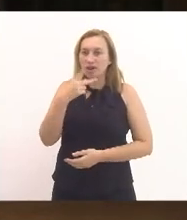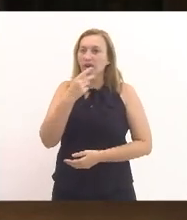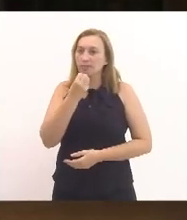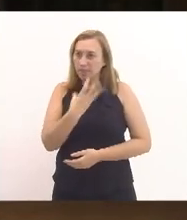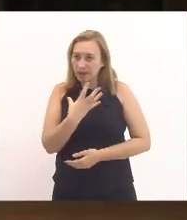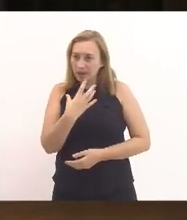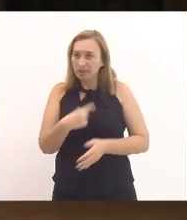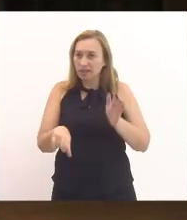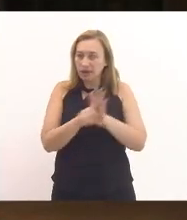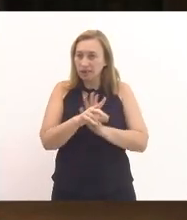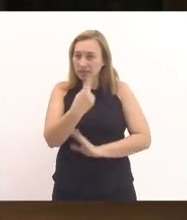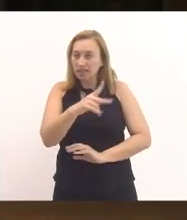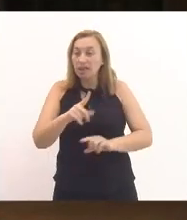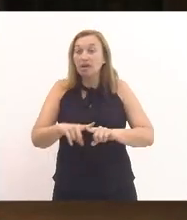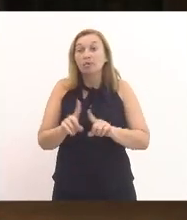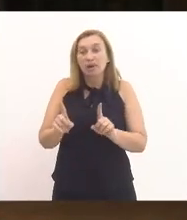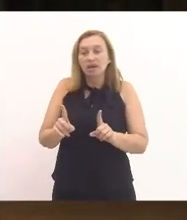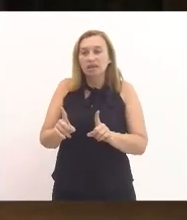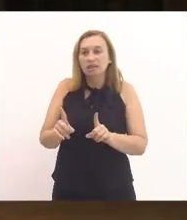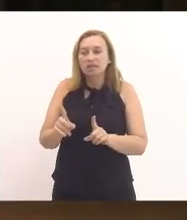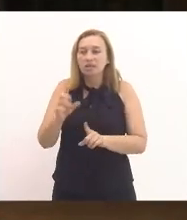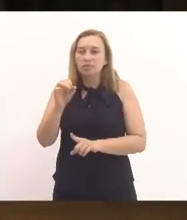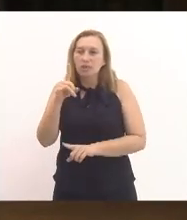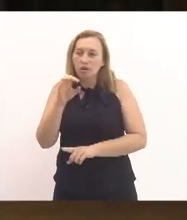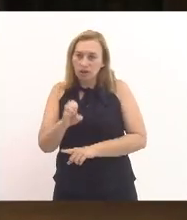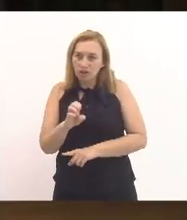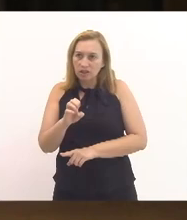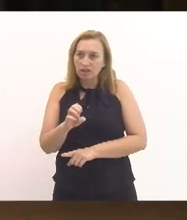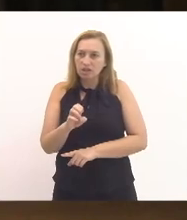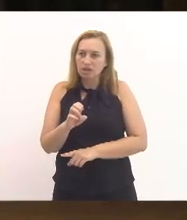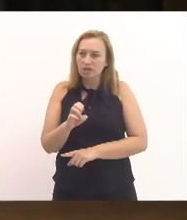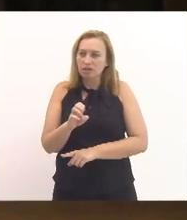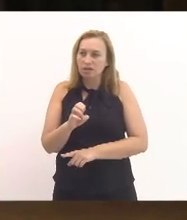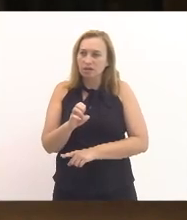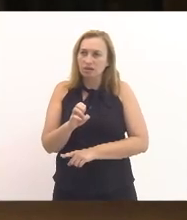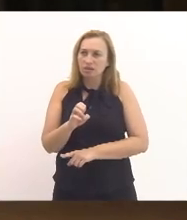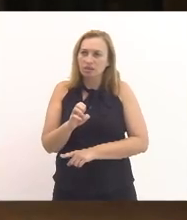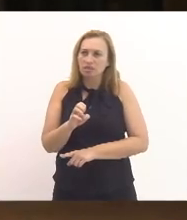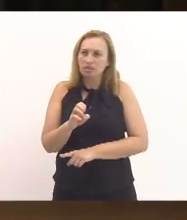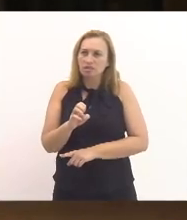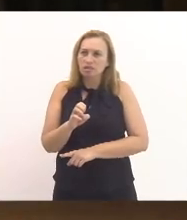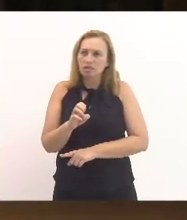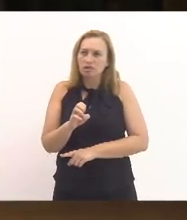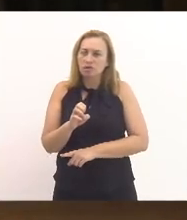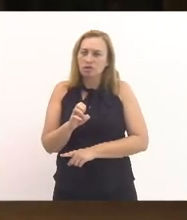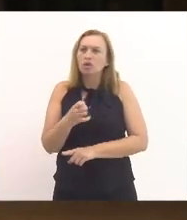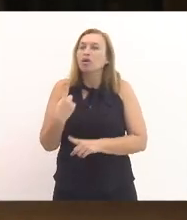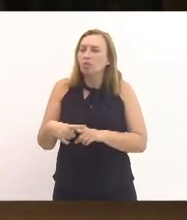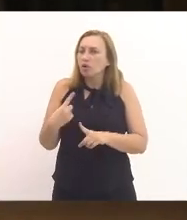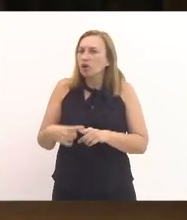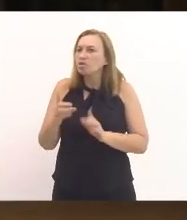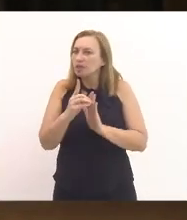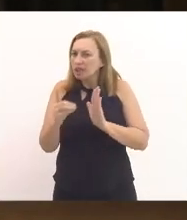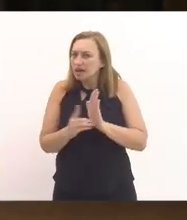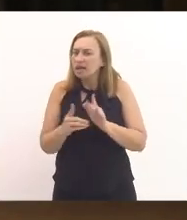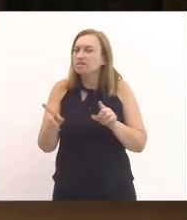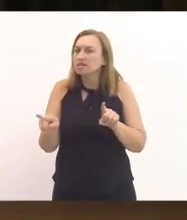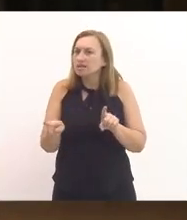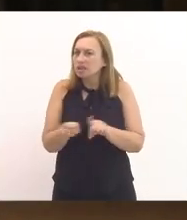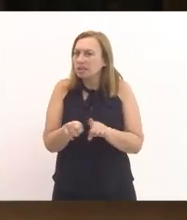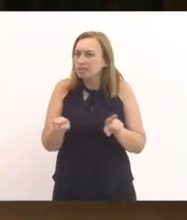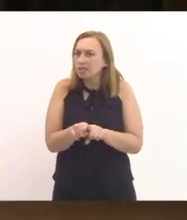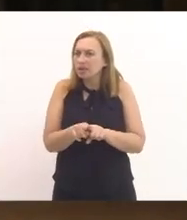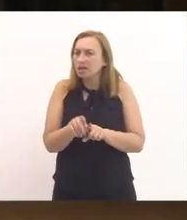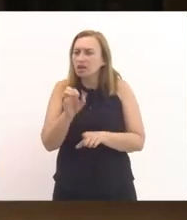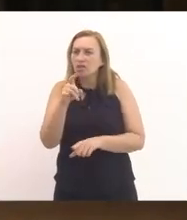questão do e quanto as glocks né É porque o decreto também porque